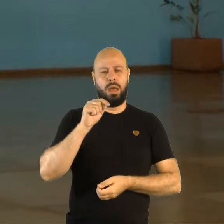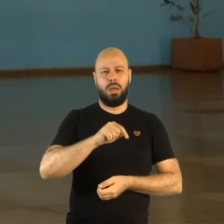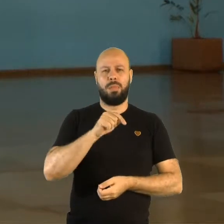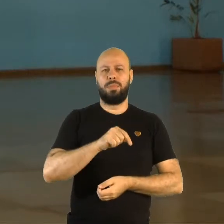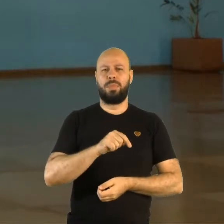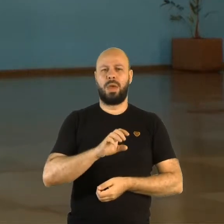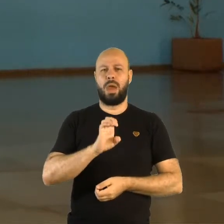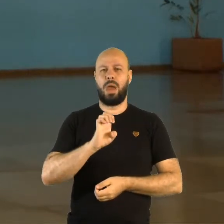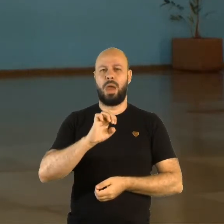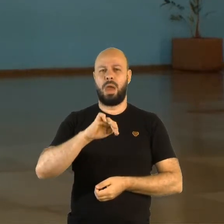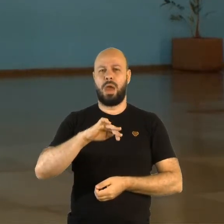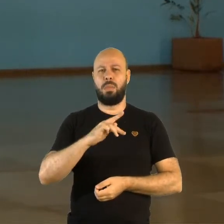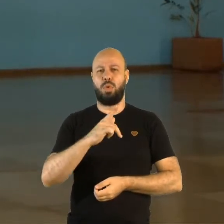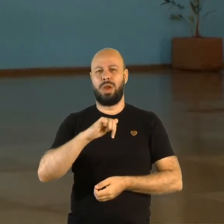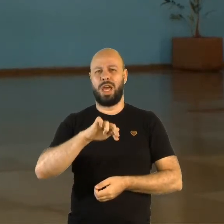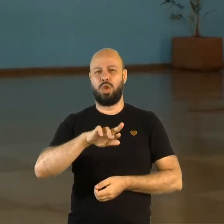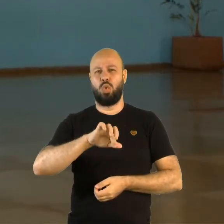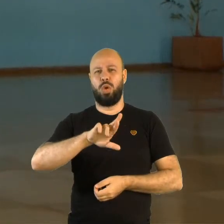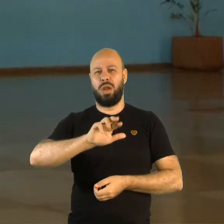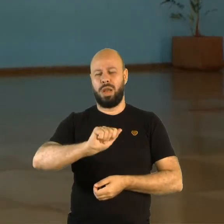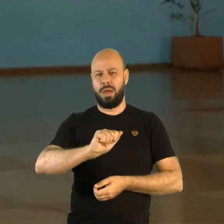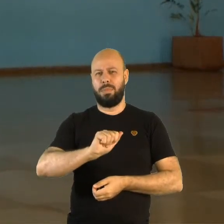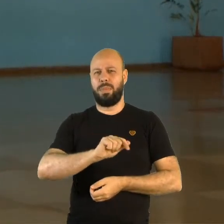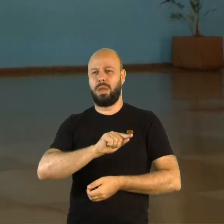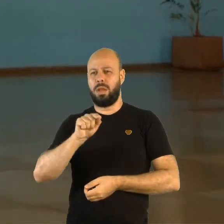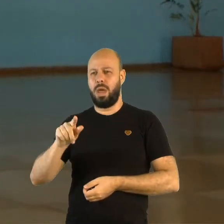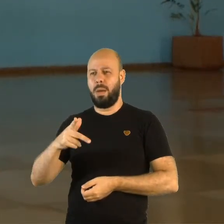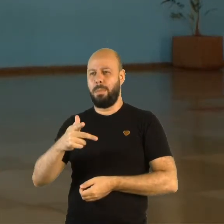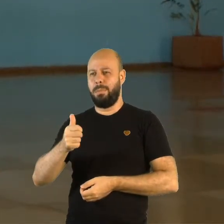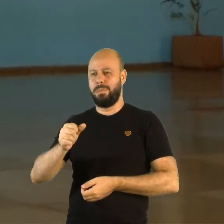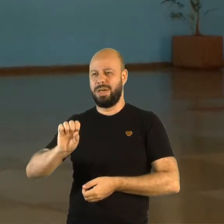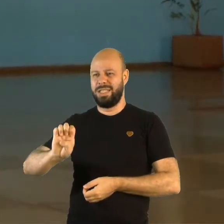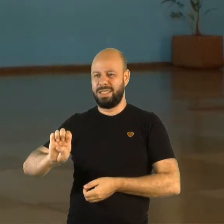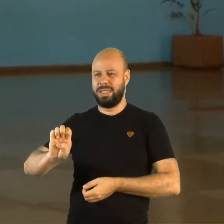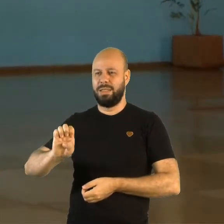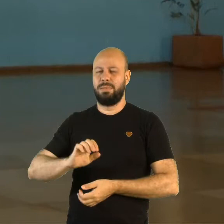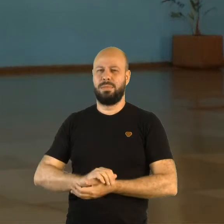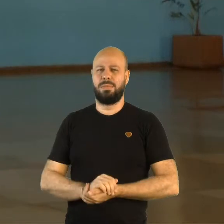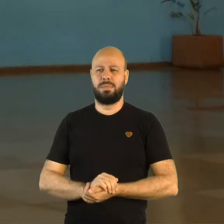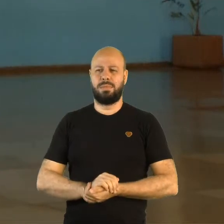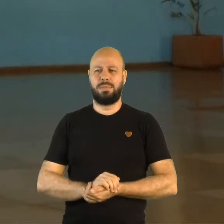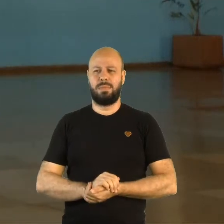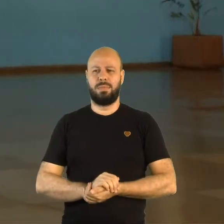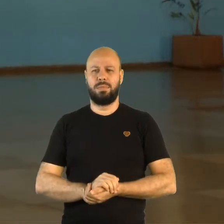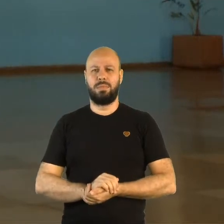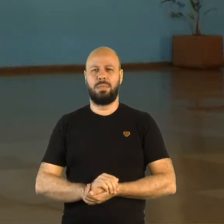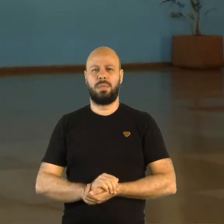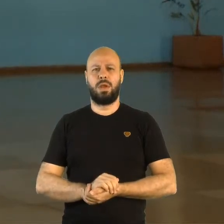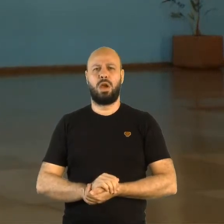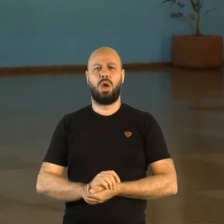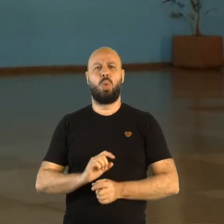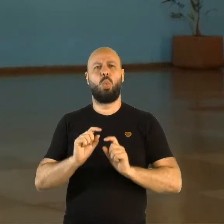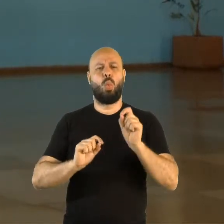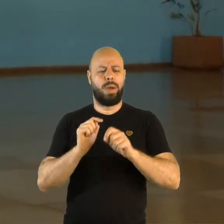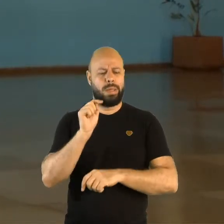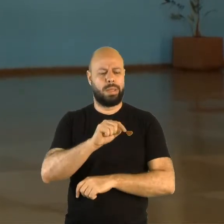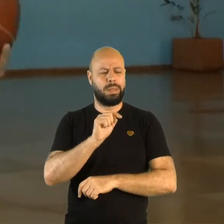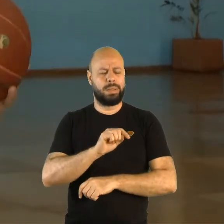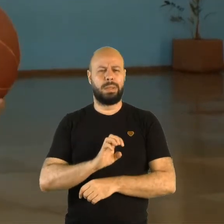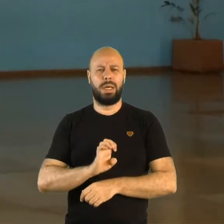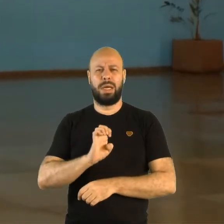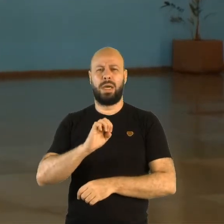vamos se conhecer hoje é a empunhadura e depois nós vamos conhecer um pouquinho dos passeios O que quer dizer a empunhadura